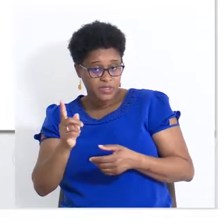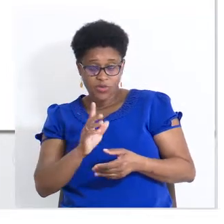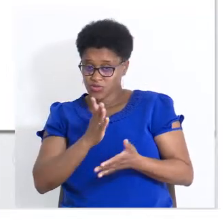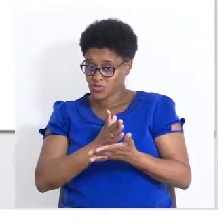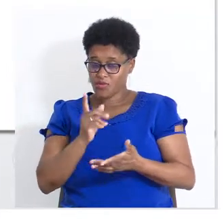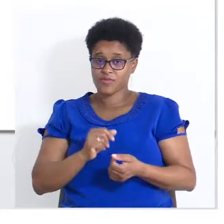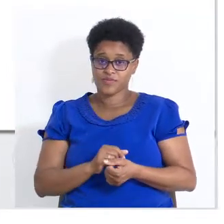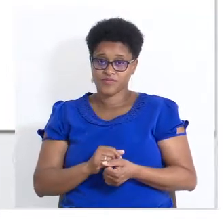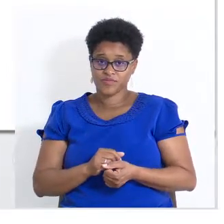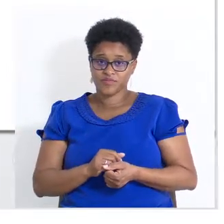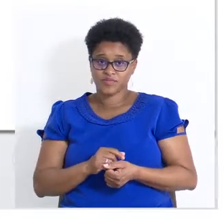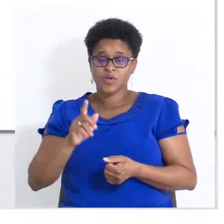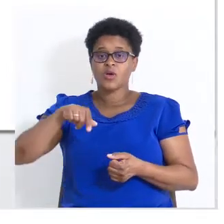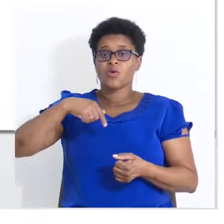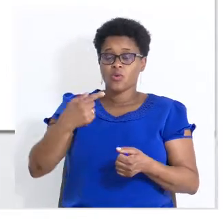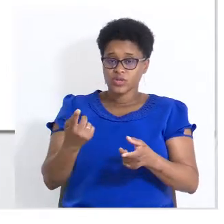caíres na ação.